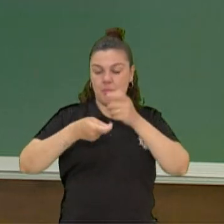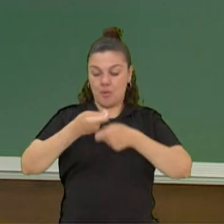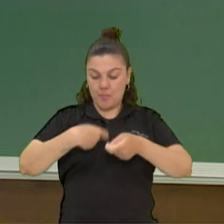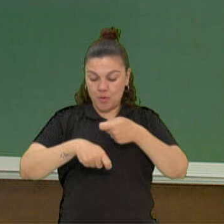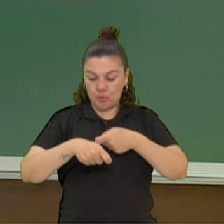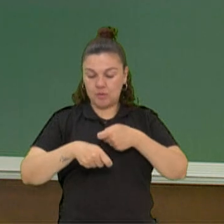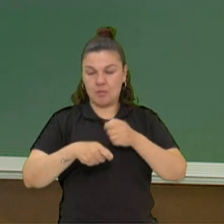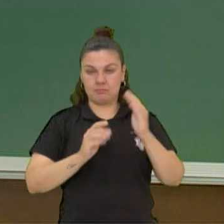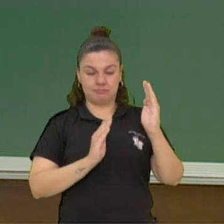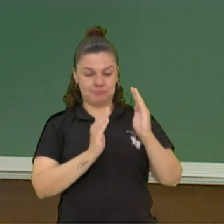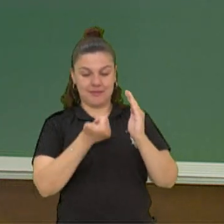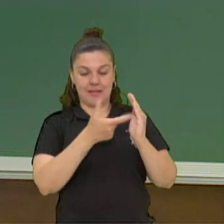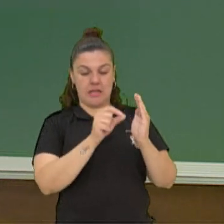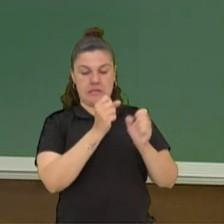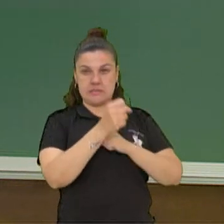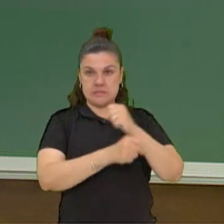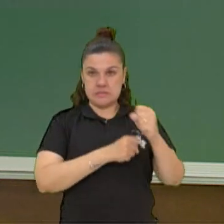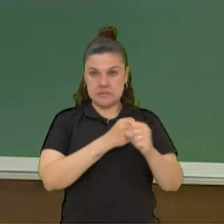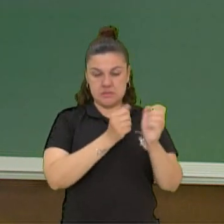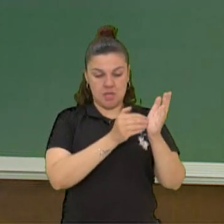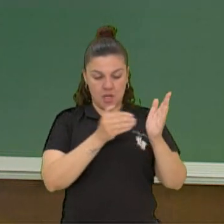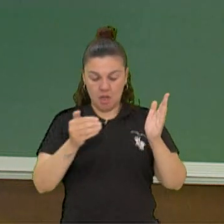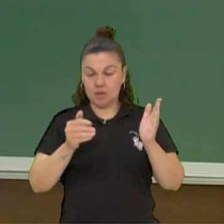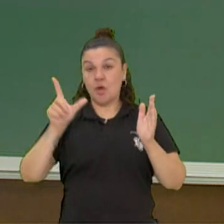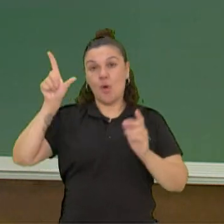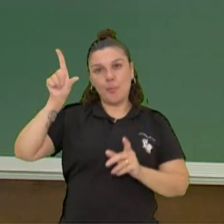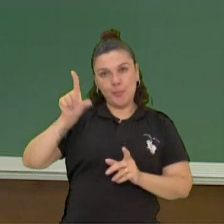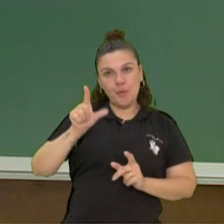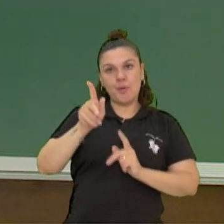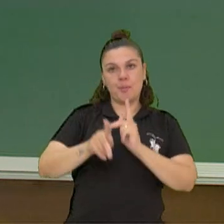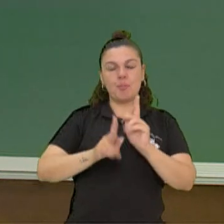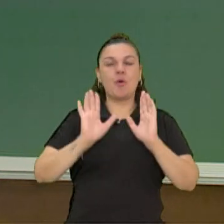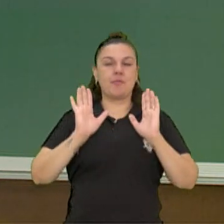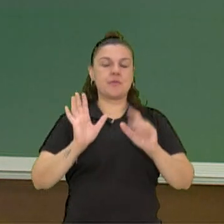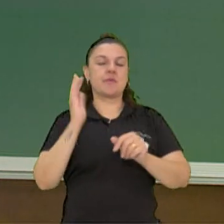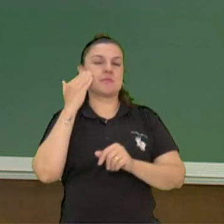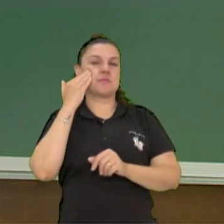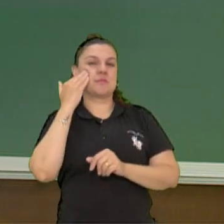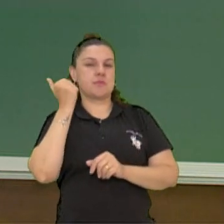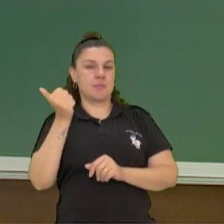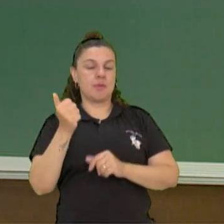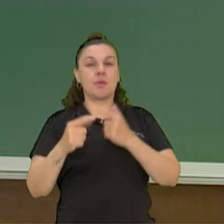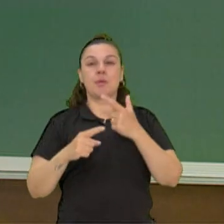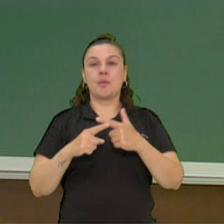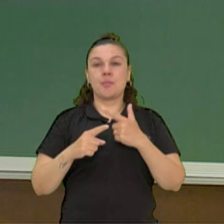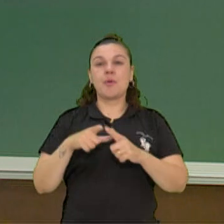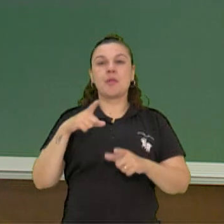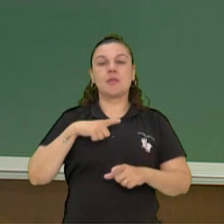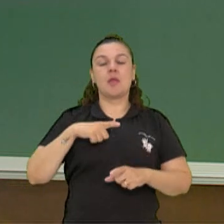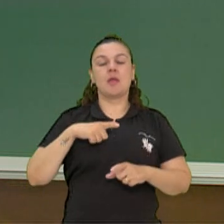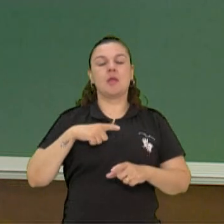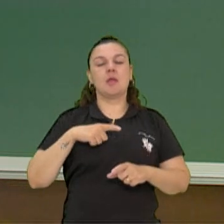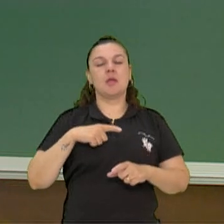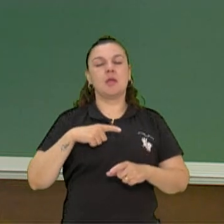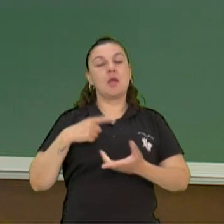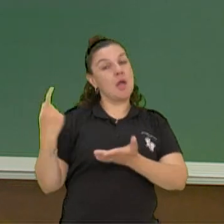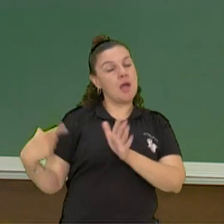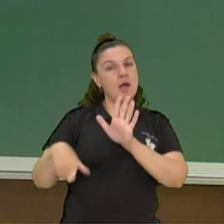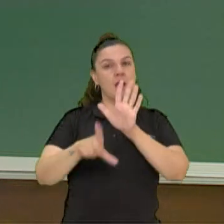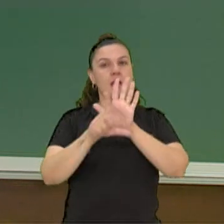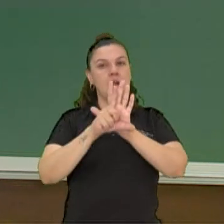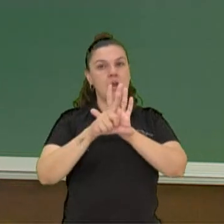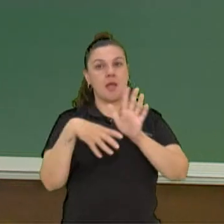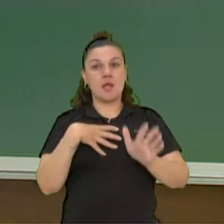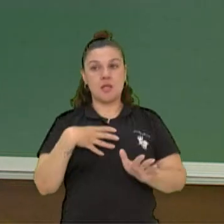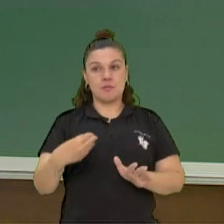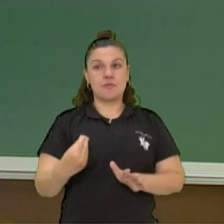nas últimas décadas, aí, né, o decréscimo da população já era esperado. Né? Lá tem a política do filho único, tem